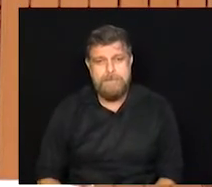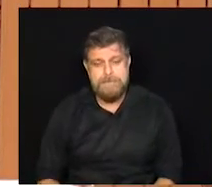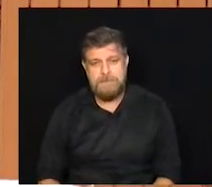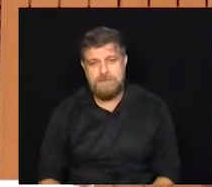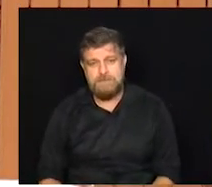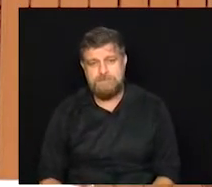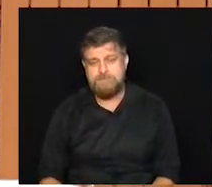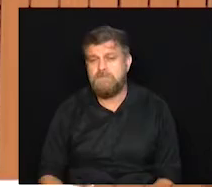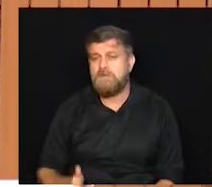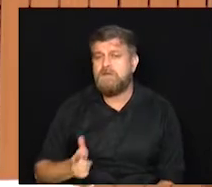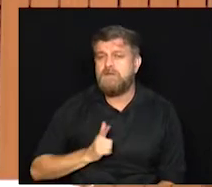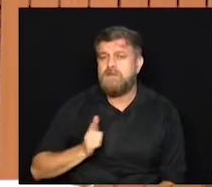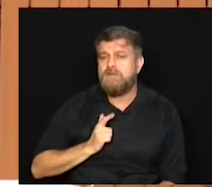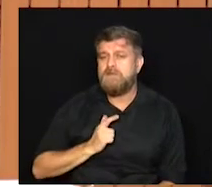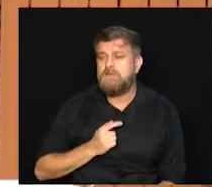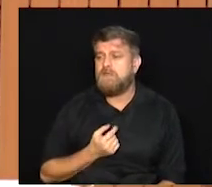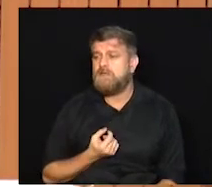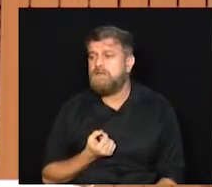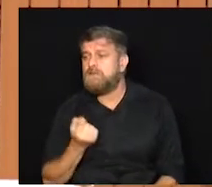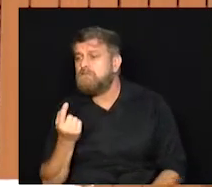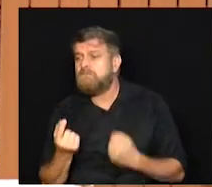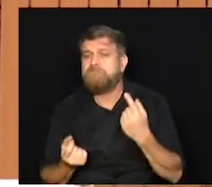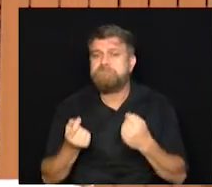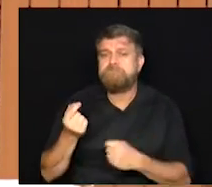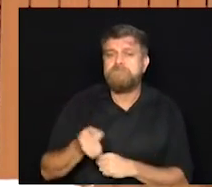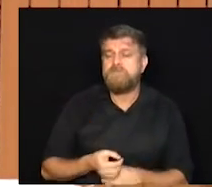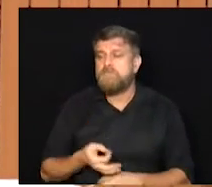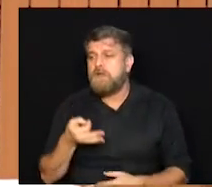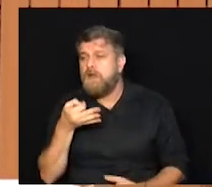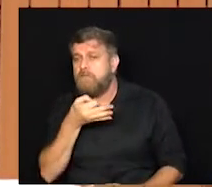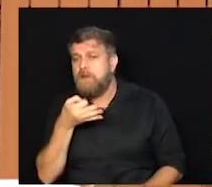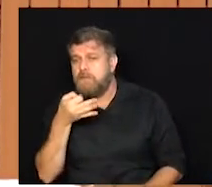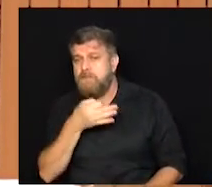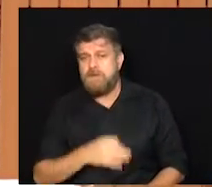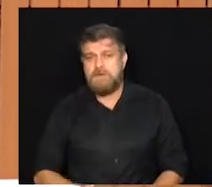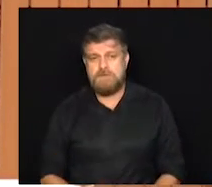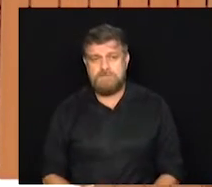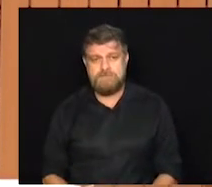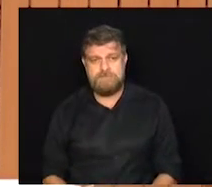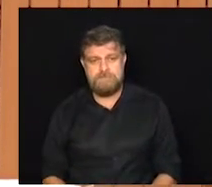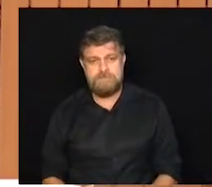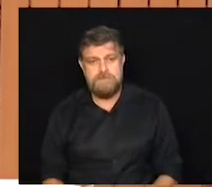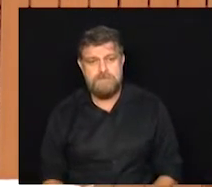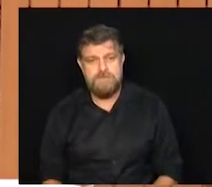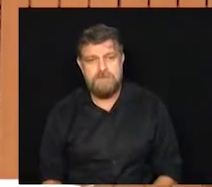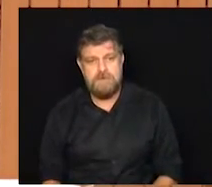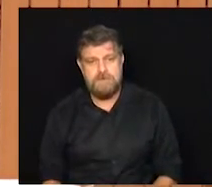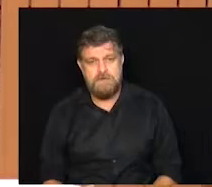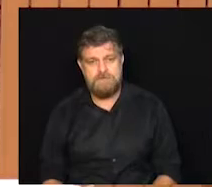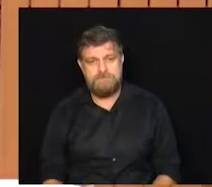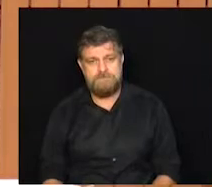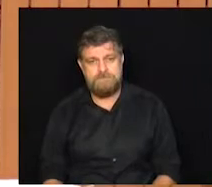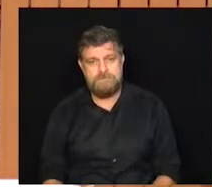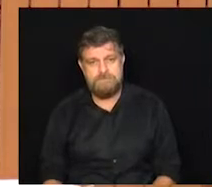Tem mais alguém que gostaria de falar? Opa, Afonso, me inscreva.